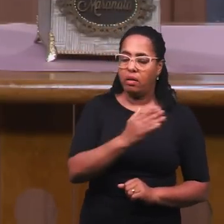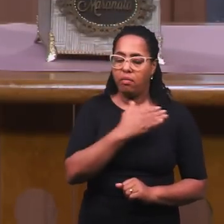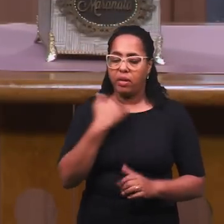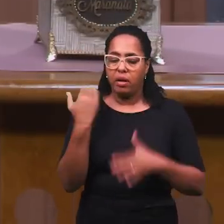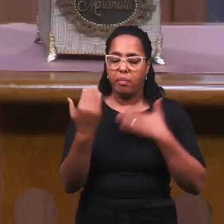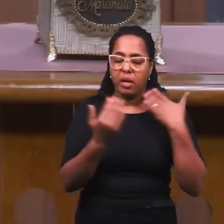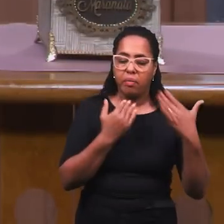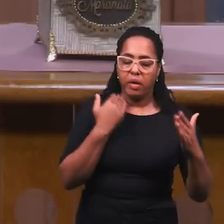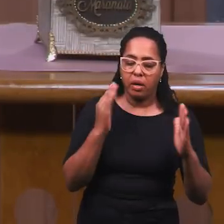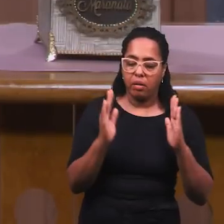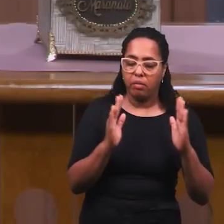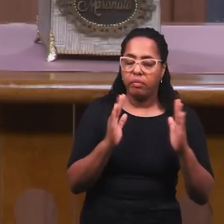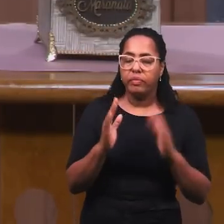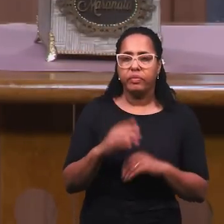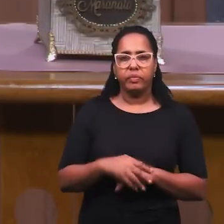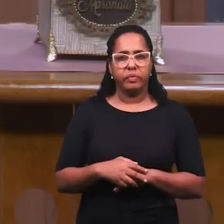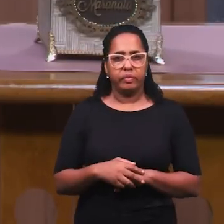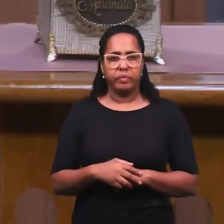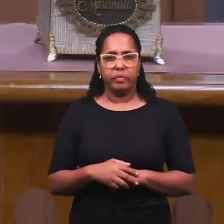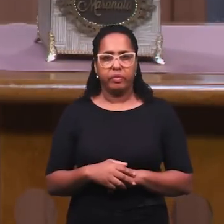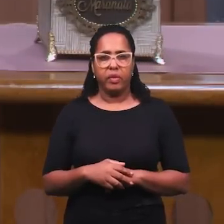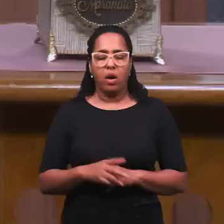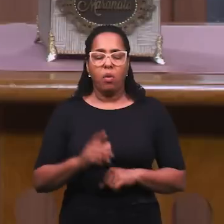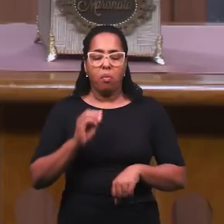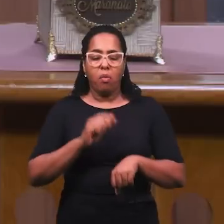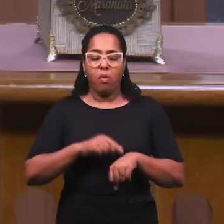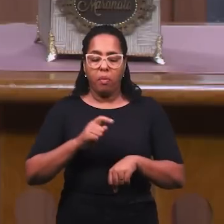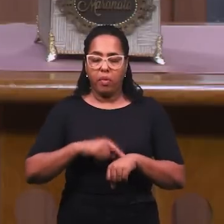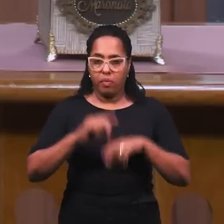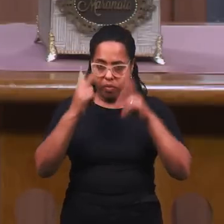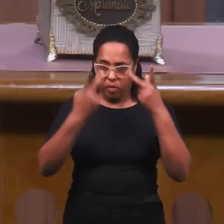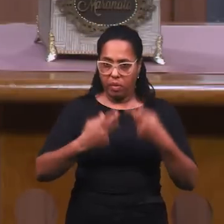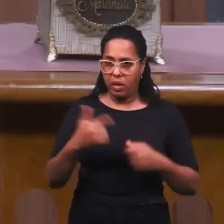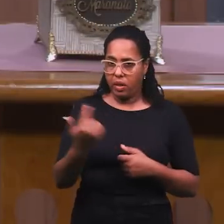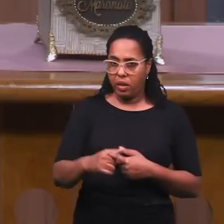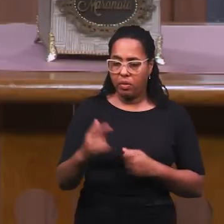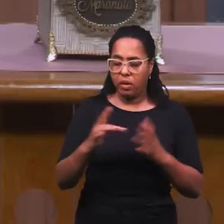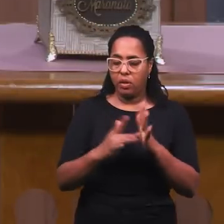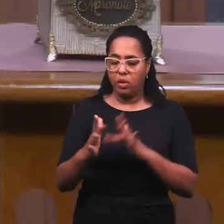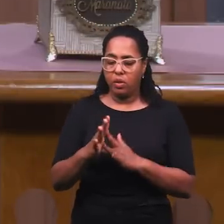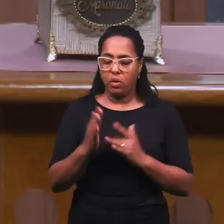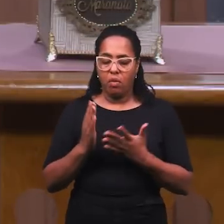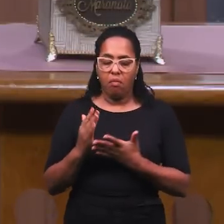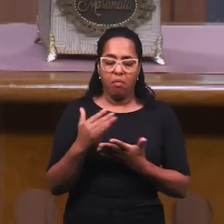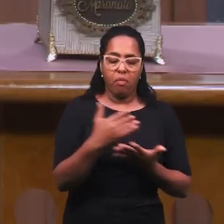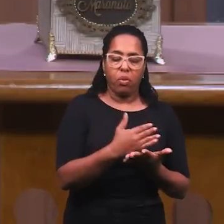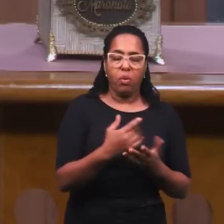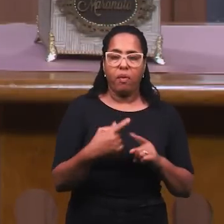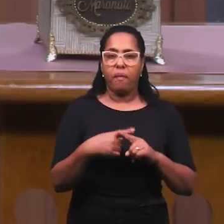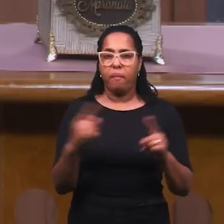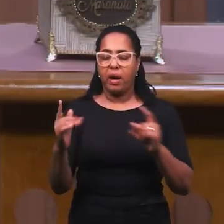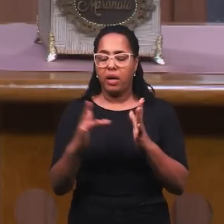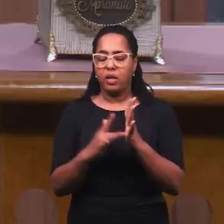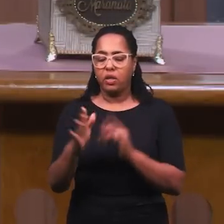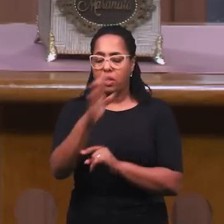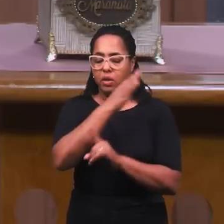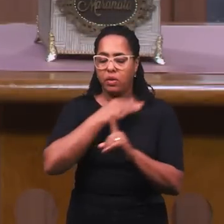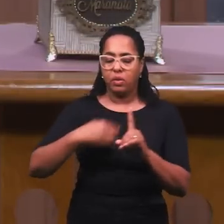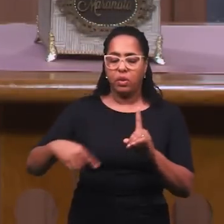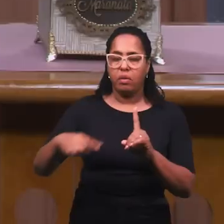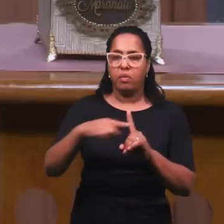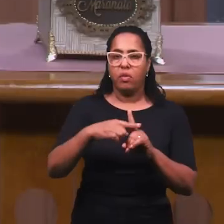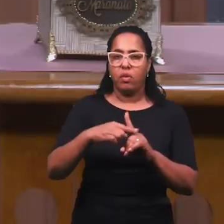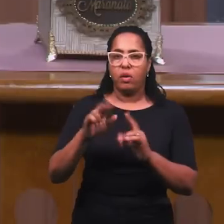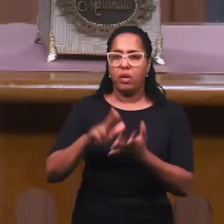morte. Então, a morte, ela está para o homem na ausência do Senhor Jesus, mas o Senhor Jesus já ressuscitou e